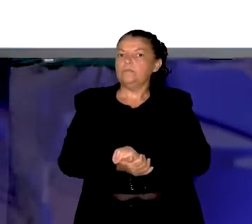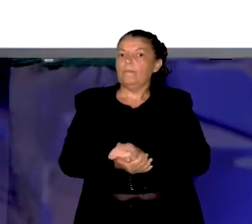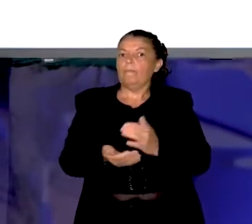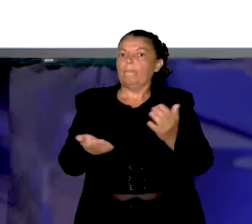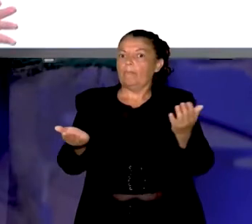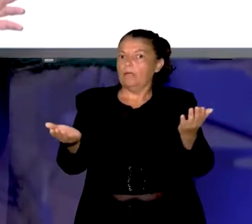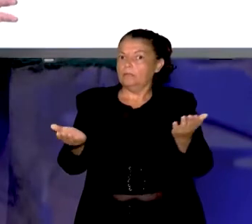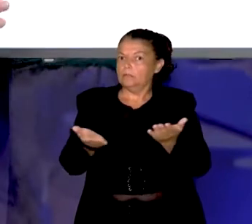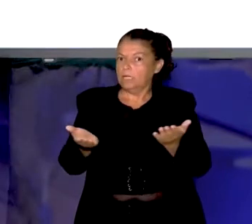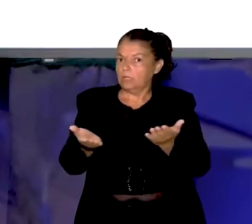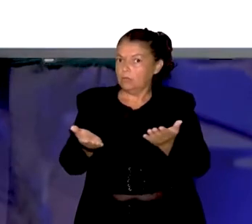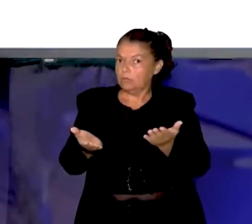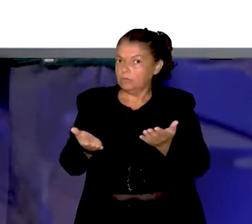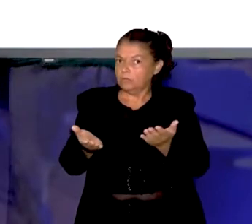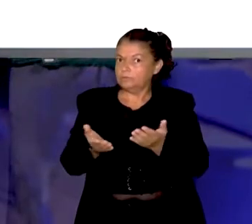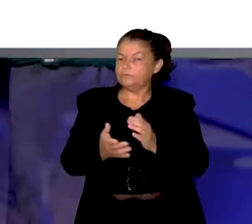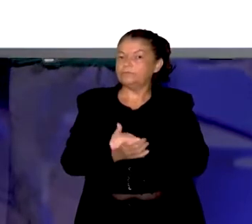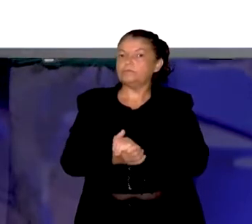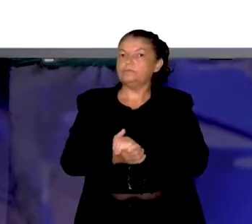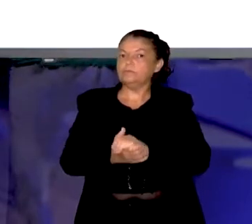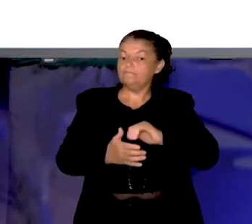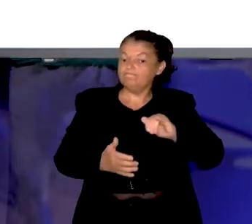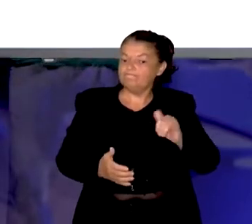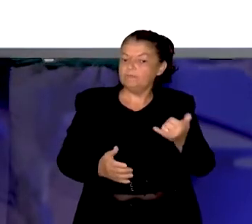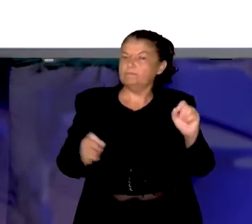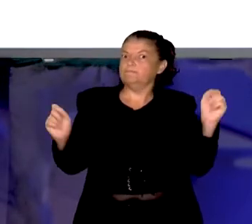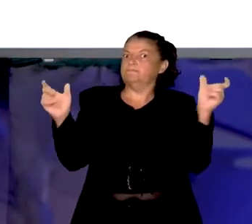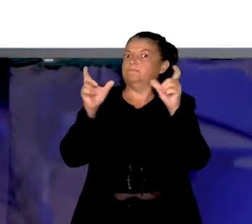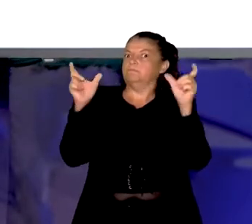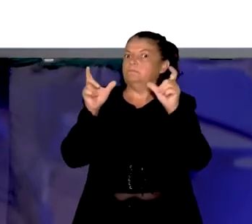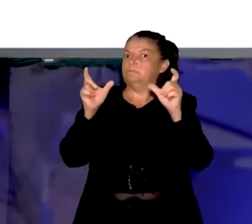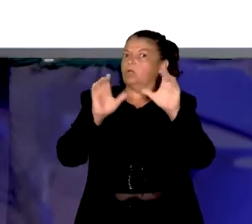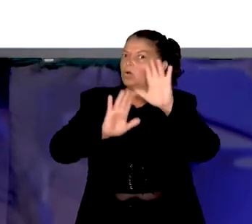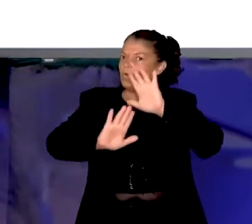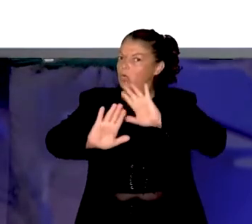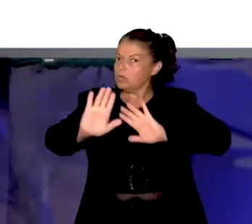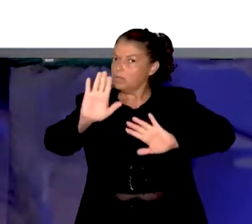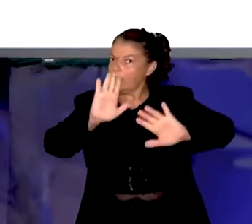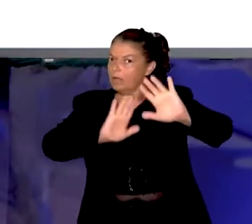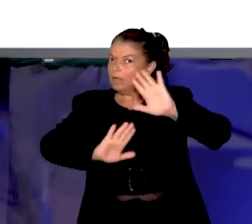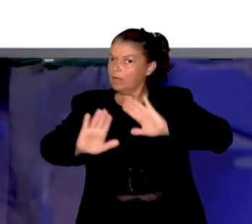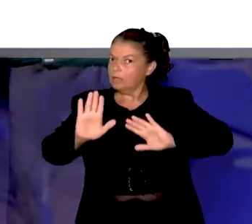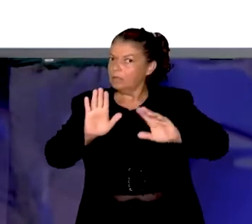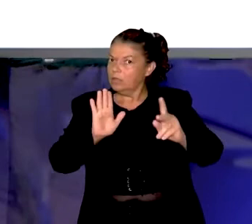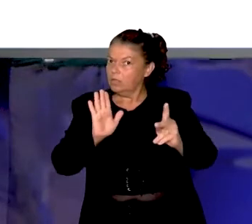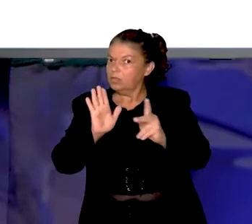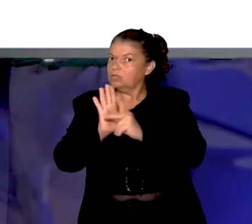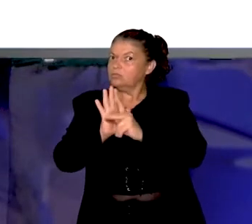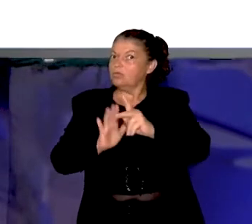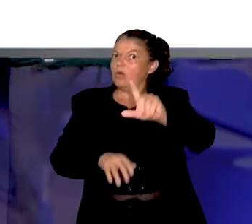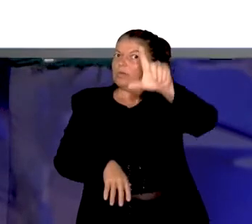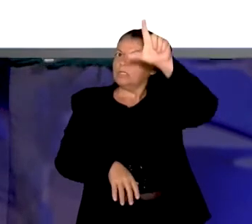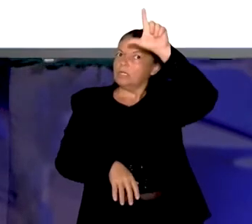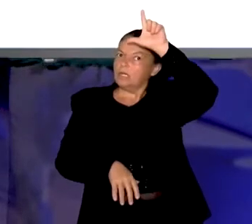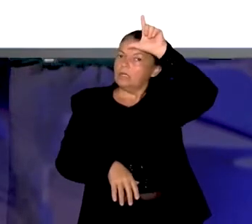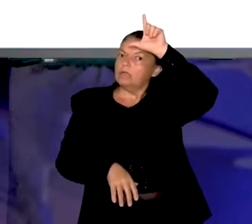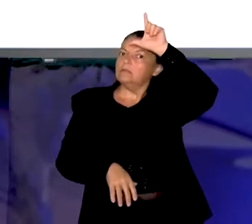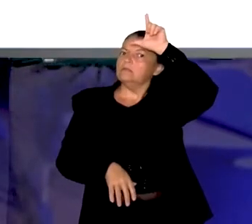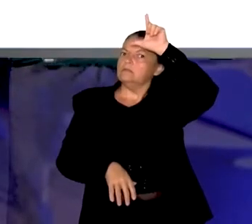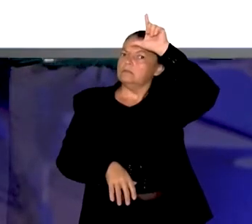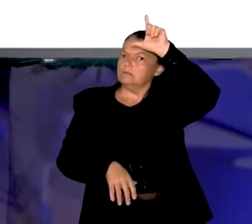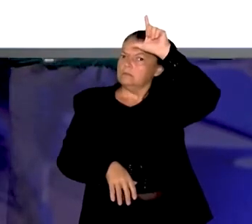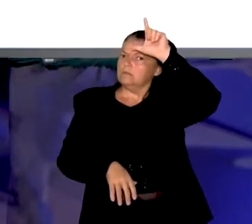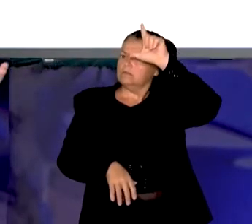chamada de atenção para todos, para mim também, não é? Vamos ter cuidado. As lideranças que nós seguimos têm um